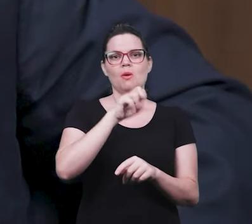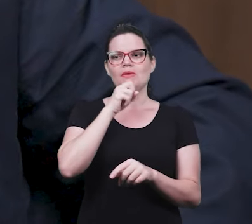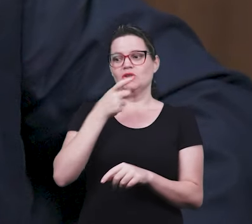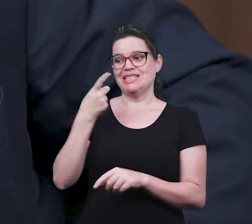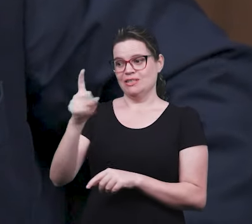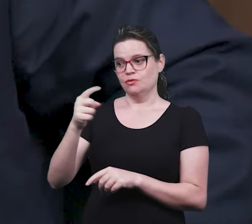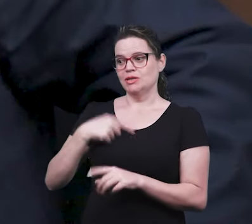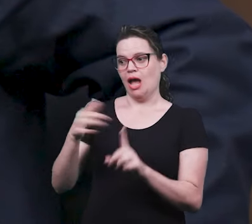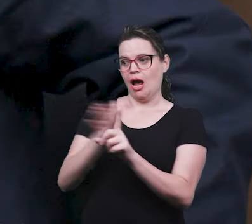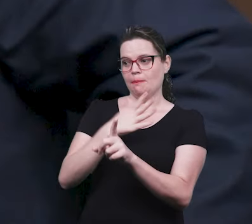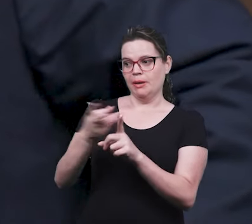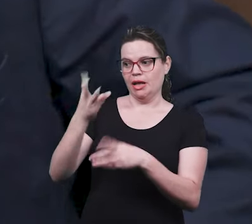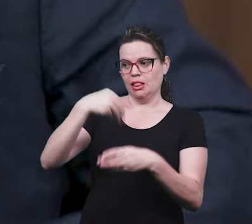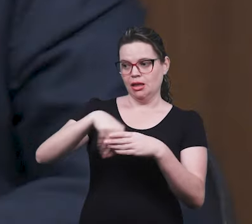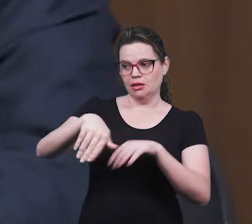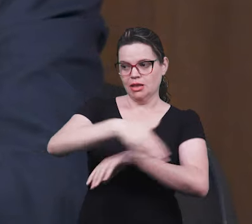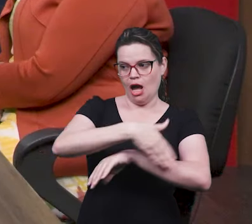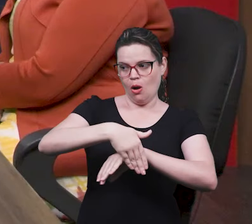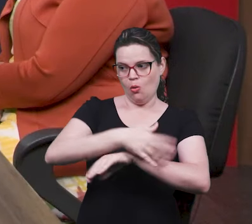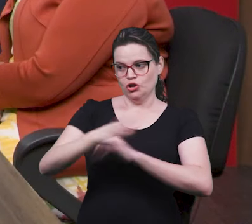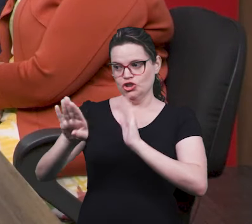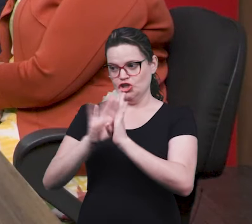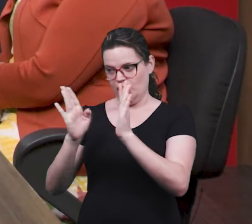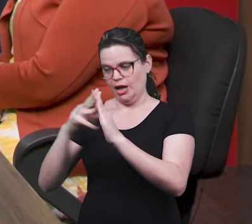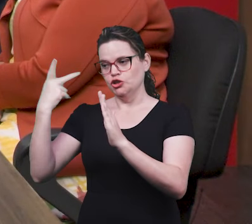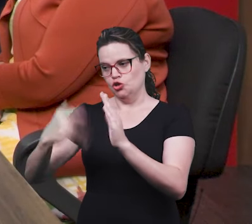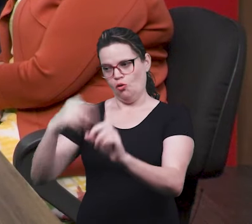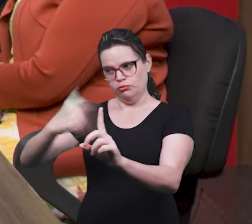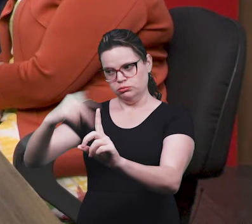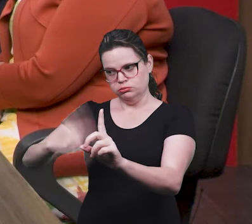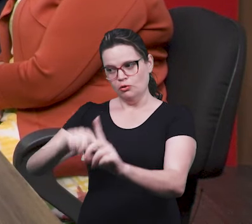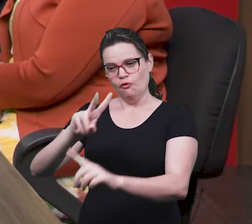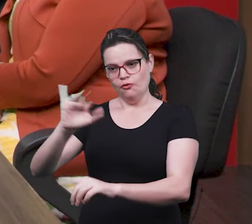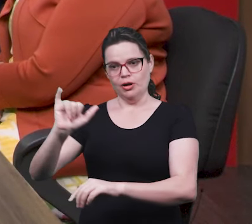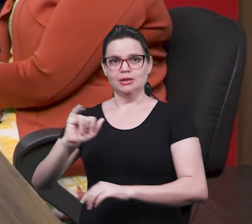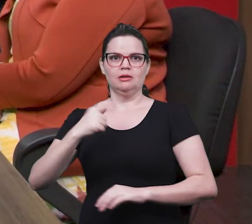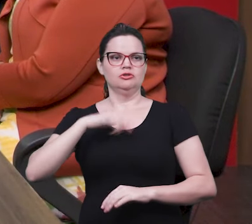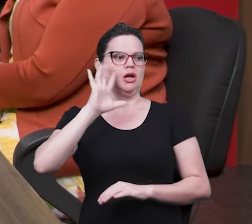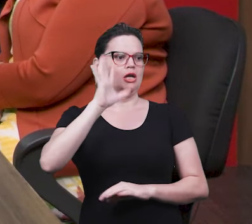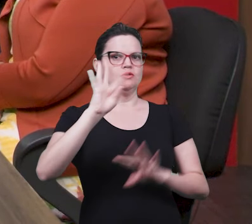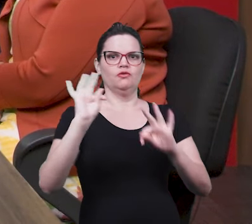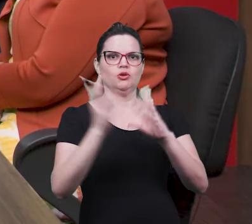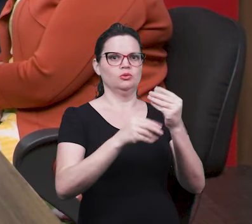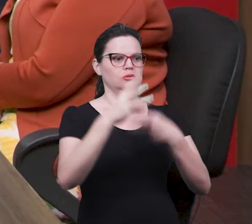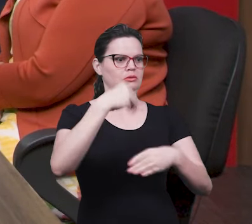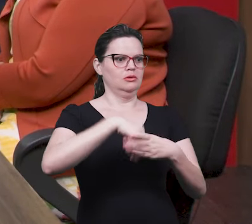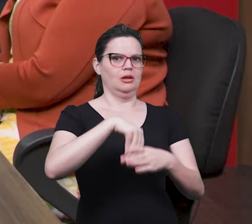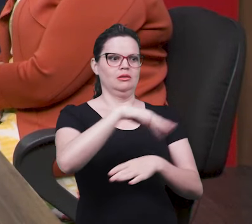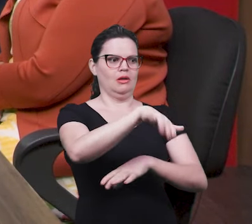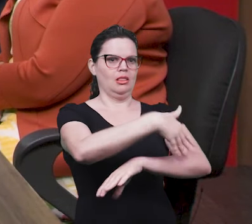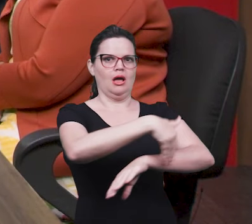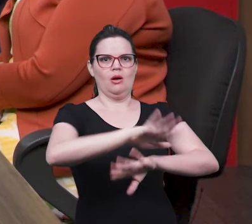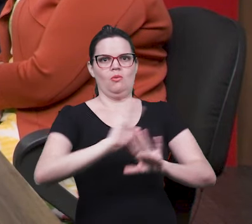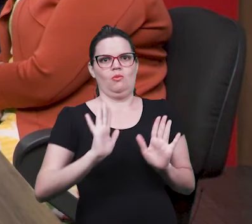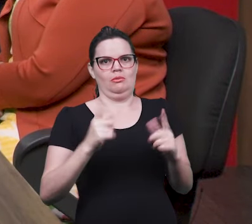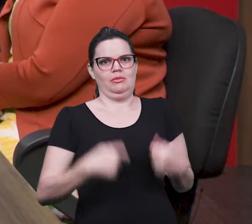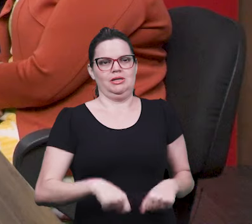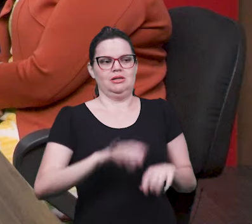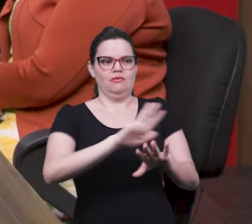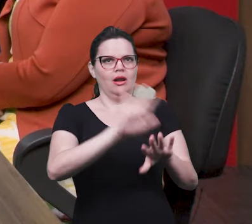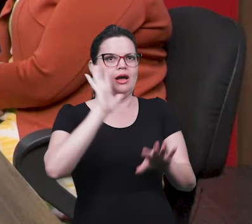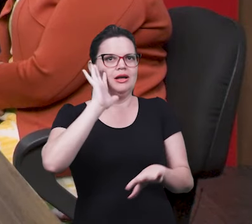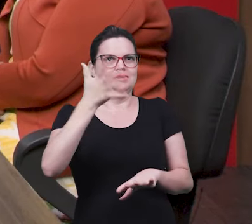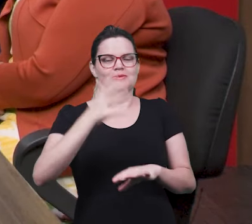em casa, apanha de novo. Então, a gente tinha que resolver tudo na rua. Então, a minha infância foi, mais ou